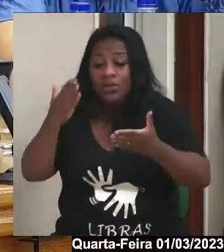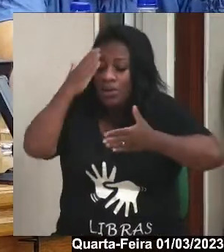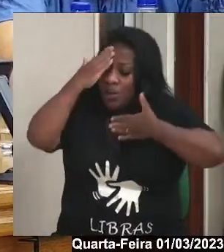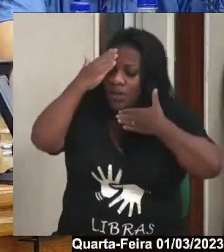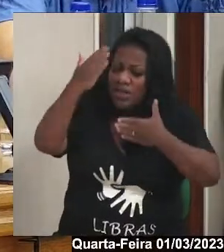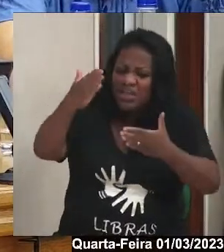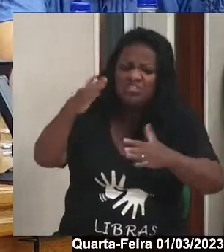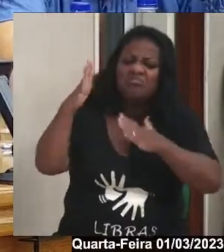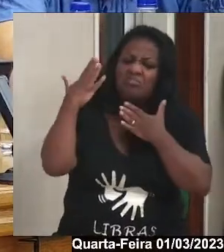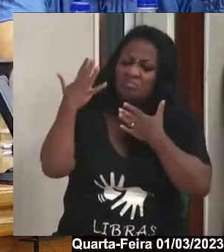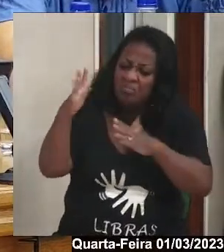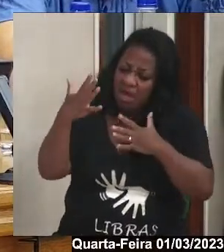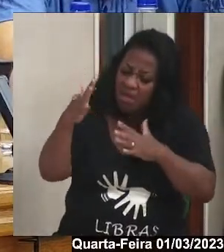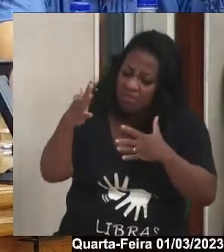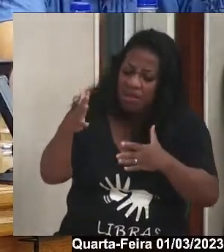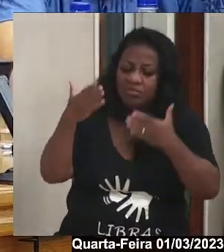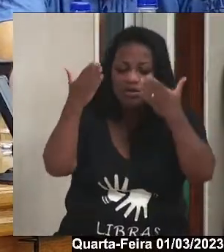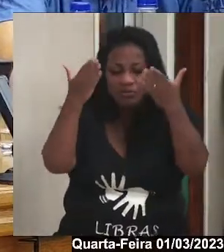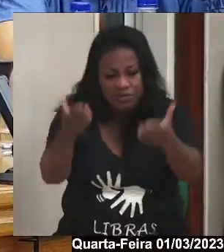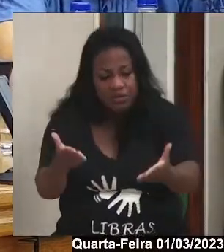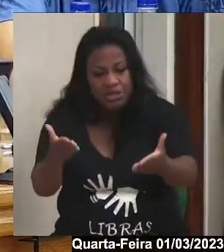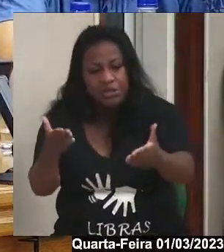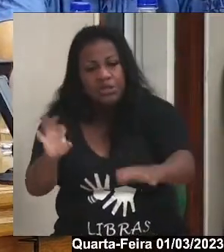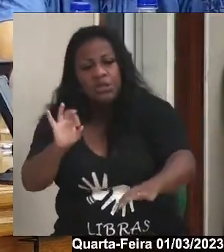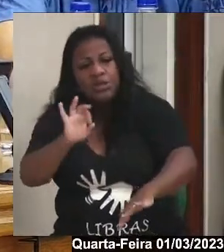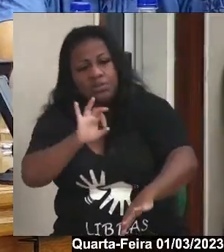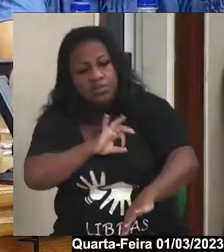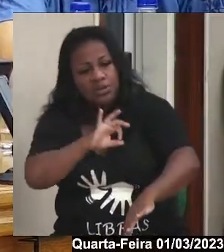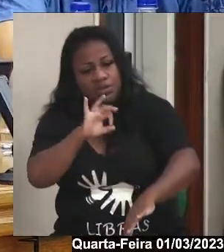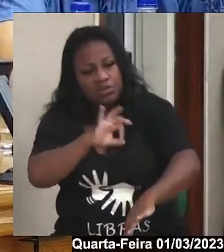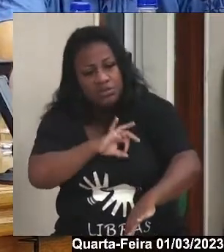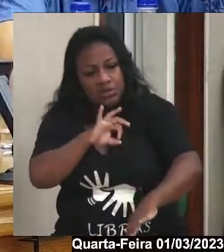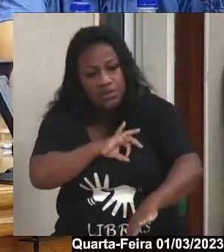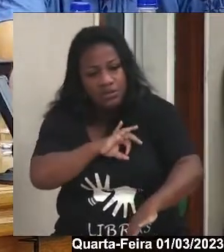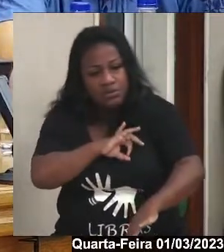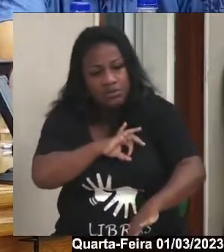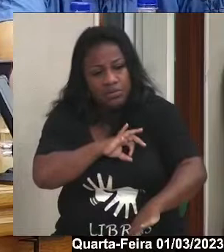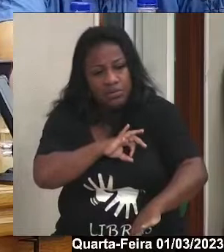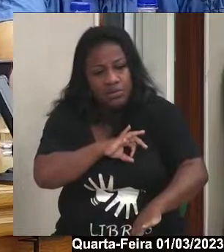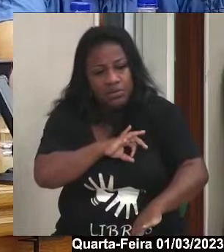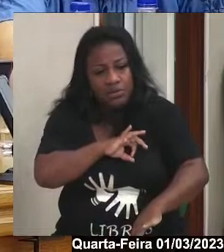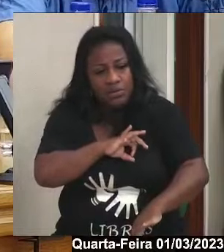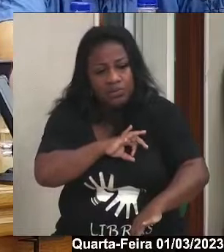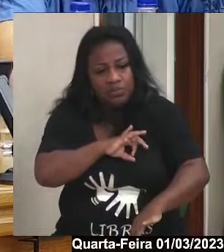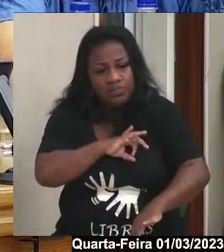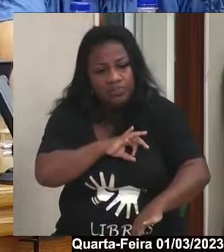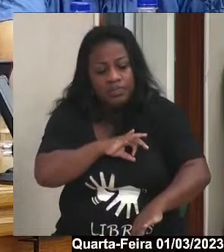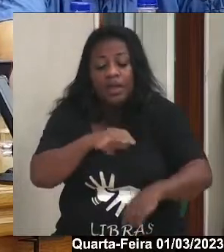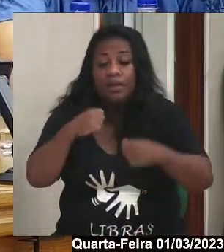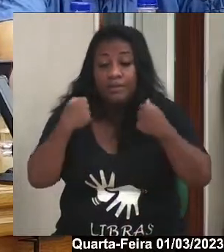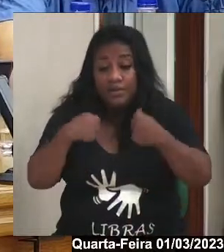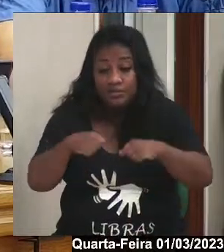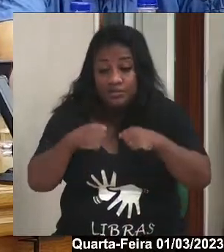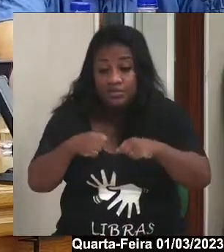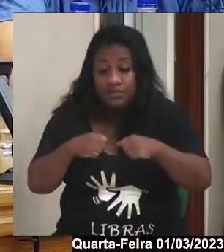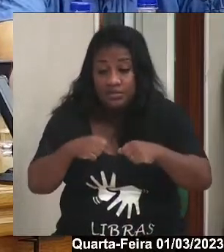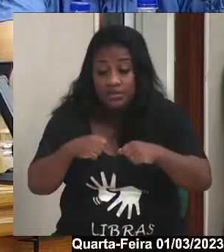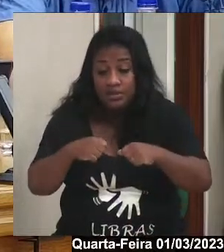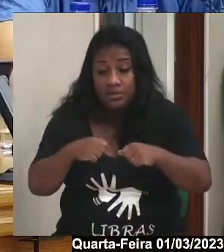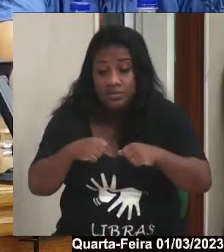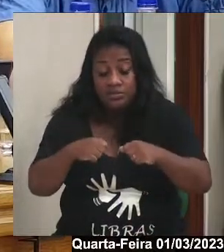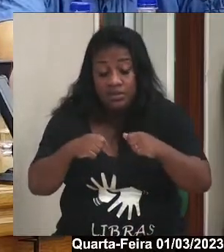pessoa da sociedade, defendendo um pai de família. Então, eu acho que não podemos ter inversão de